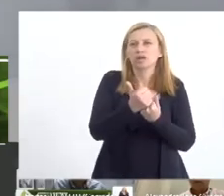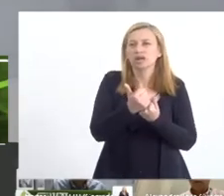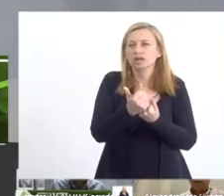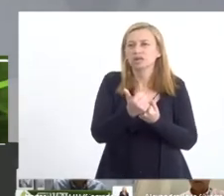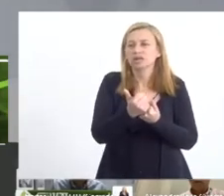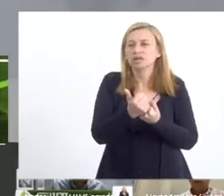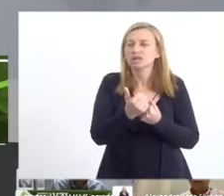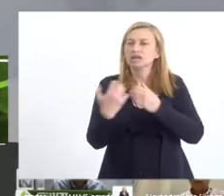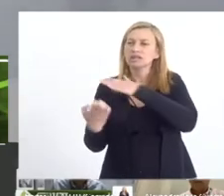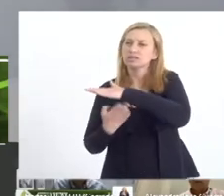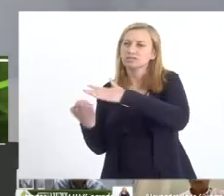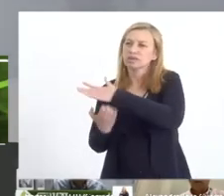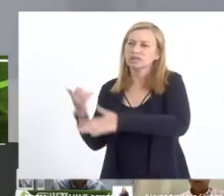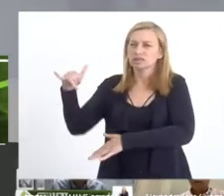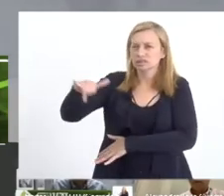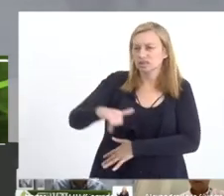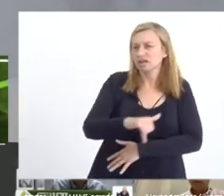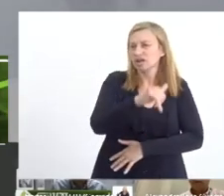aéreas